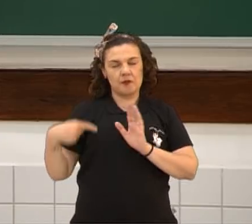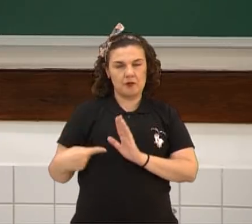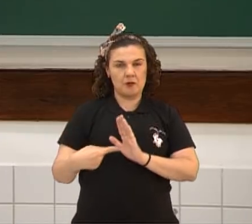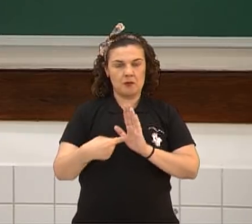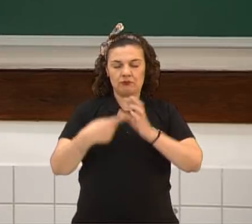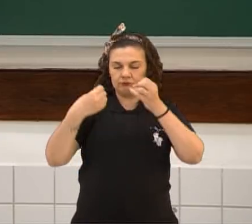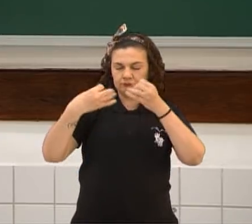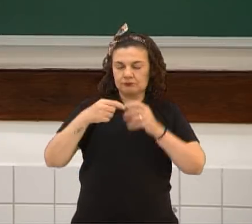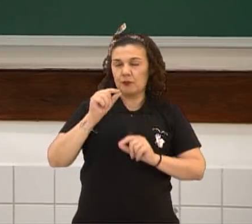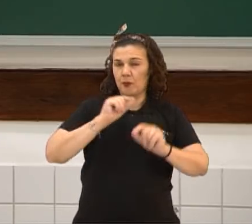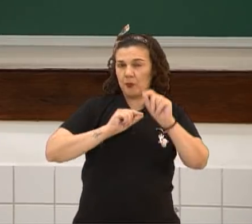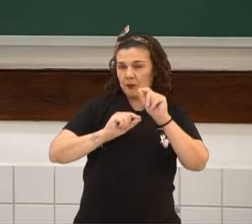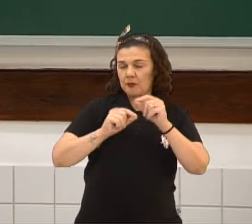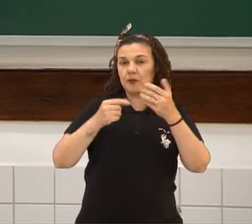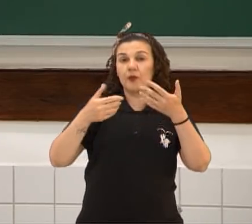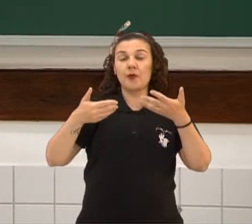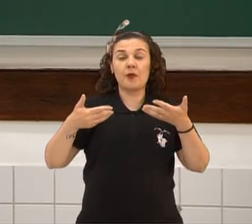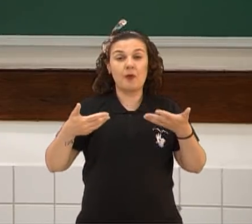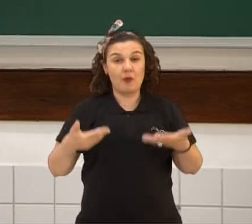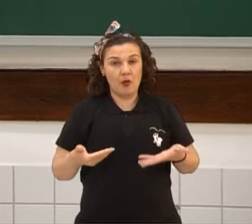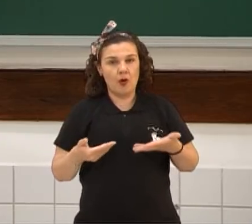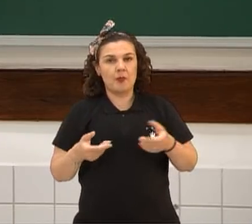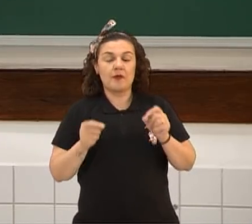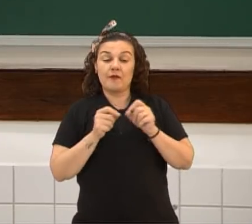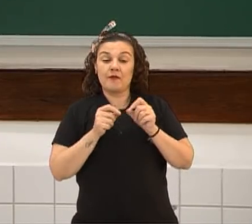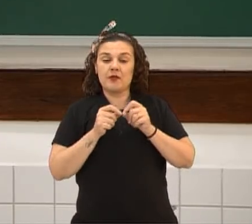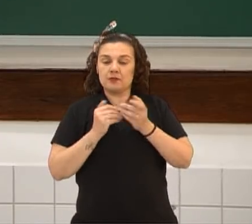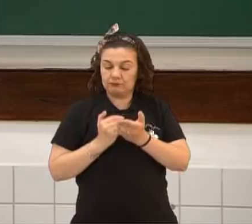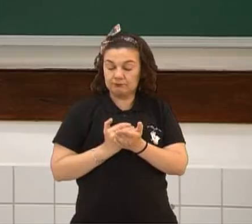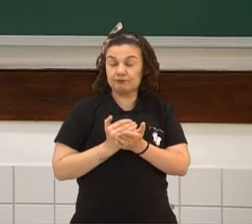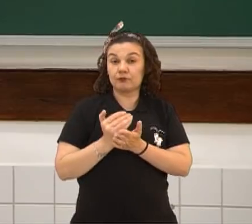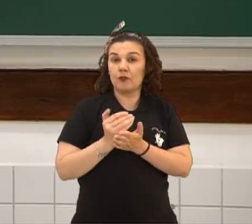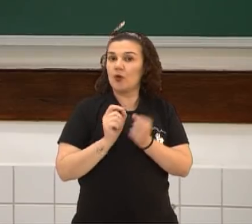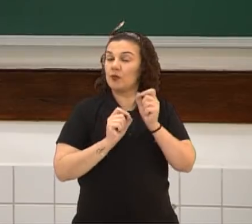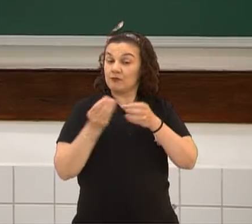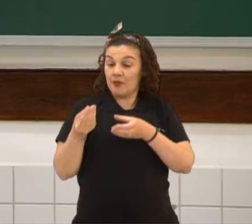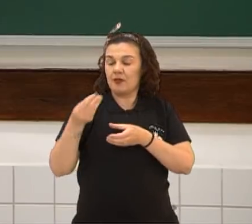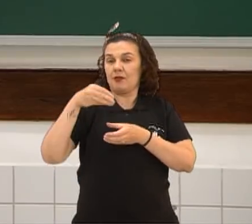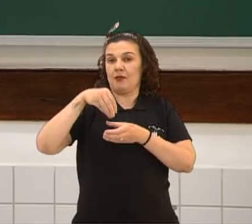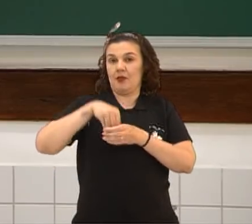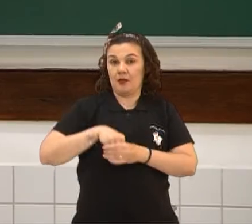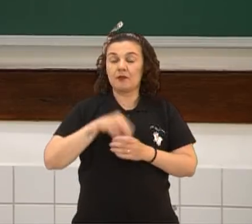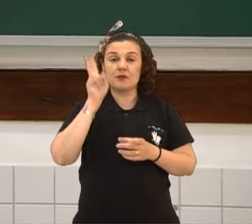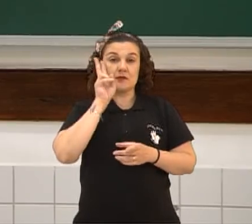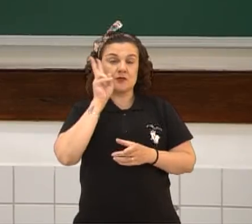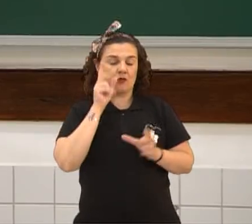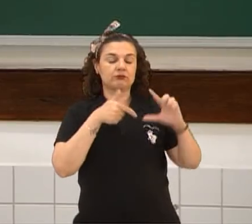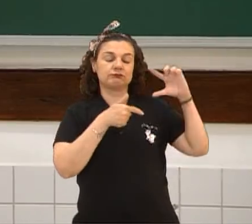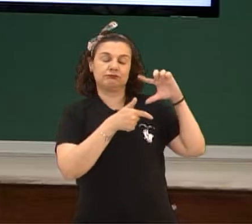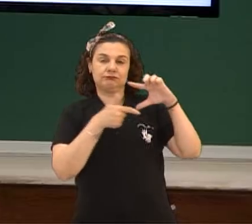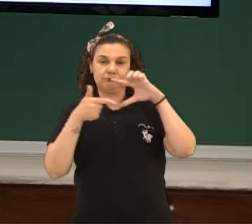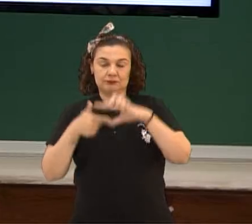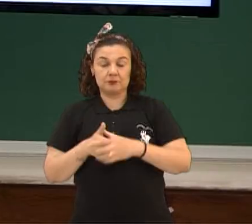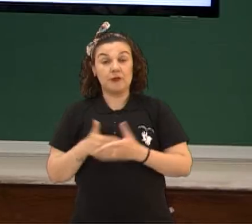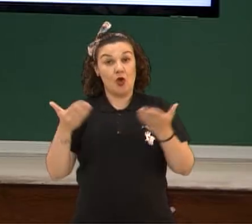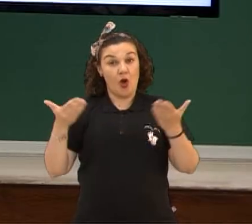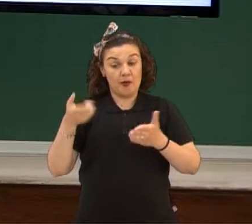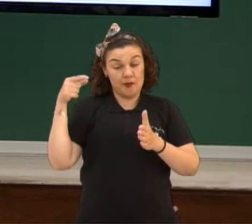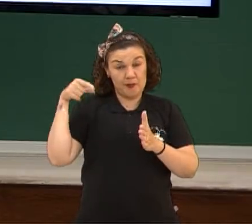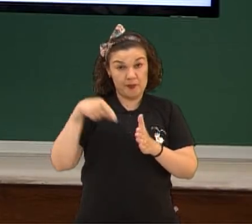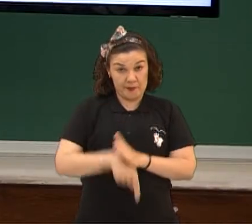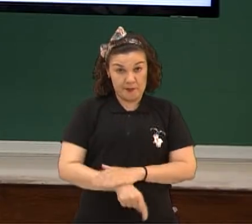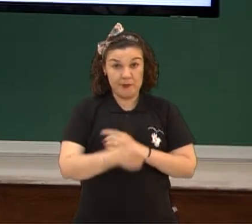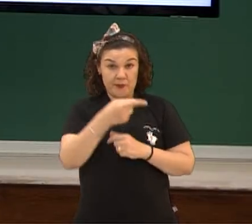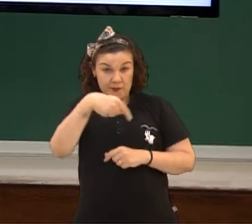levou um pouquinho mais sobre a confecção, a iniciação, como que funciona, né, dentro das histórias em quadrinhos. E para melhor aprofundar esse conhecimento,